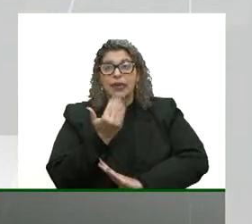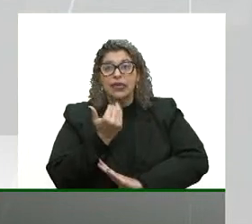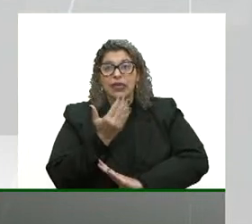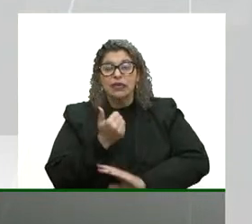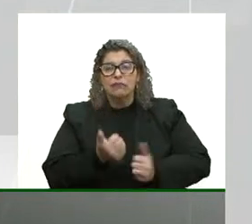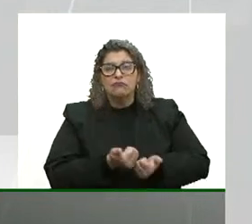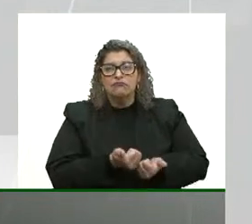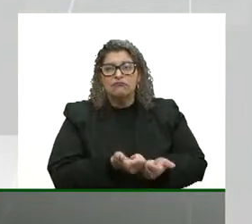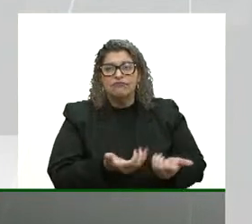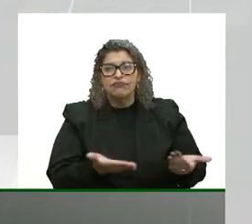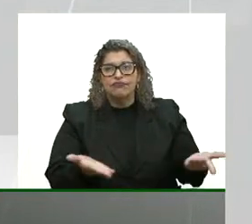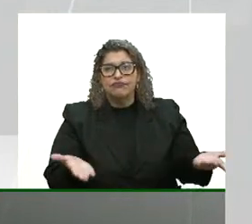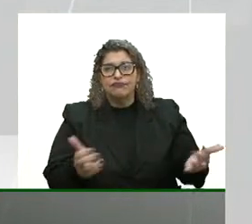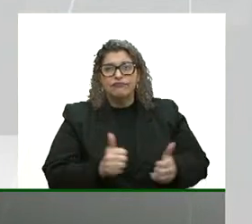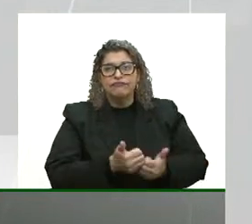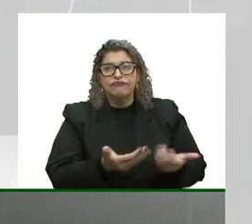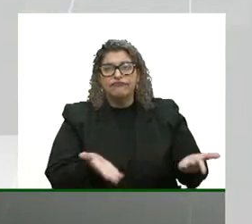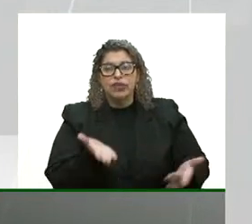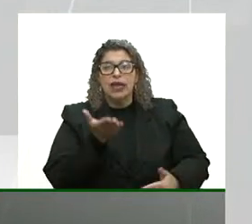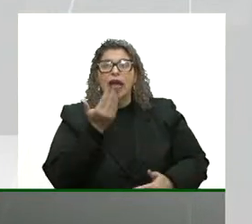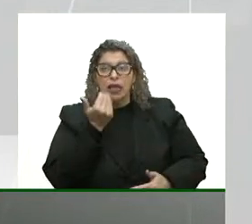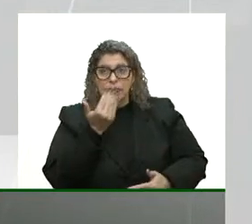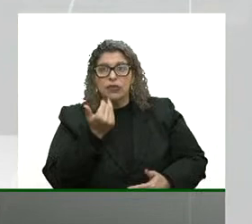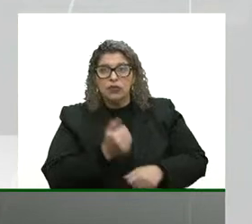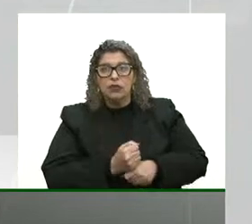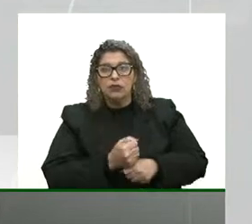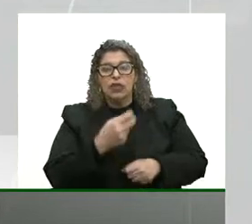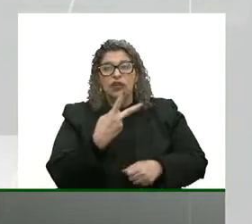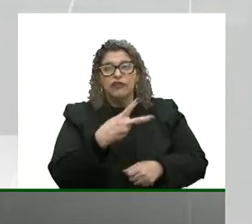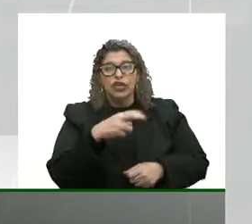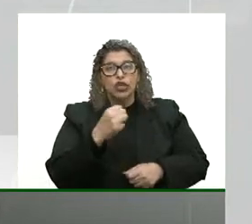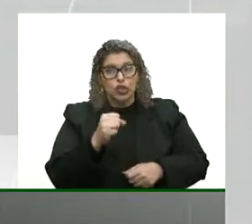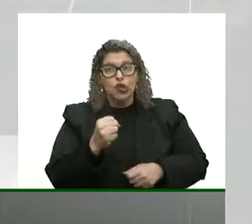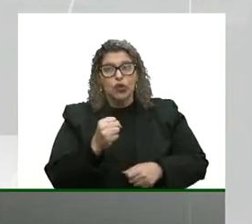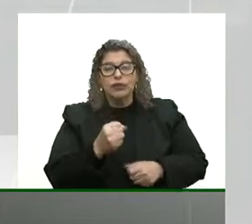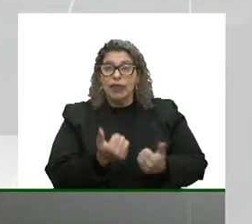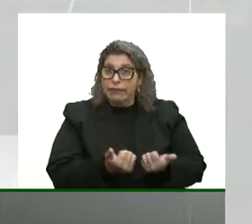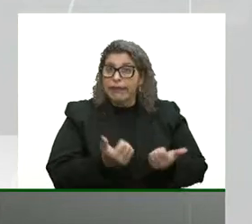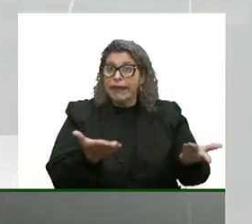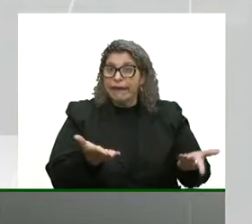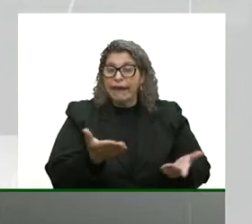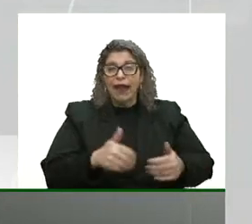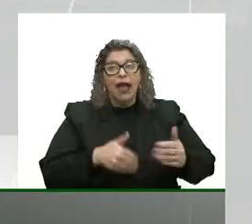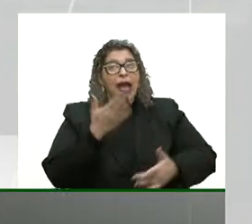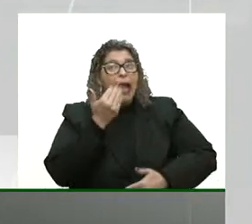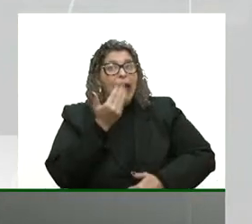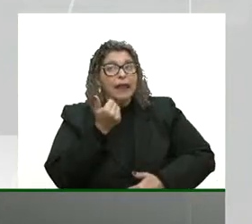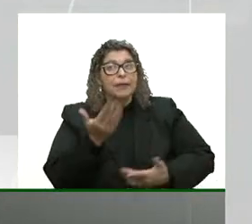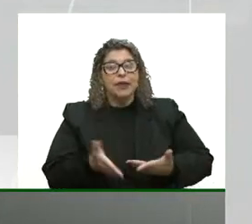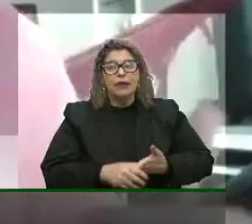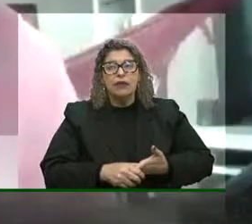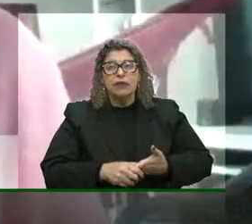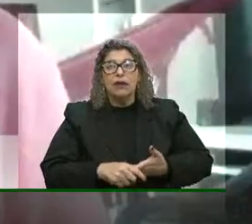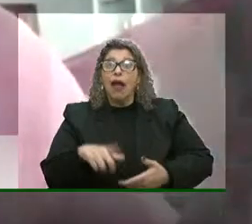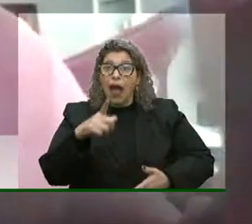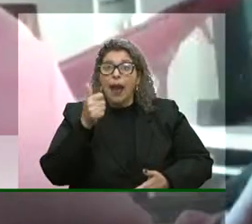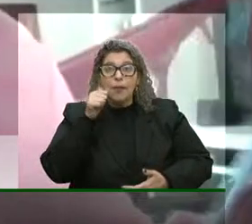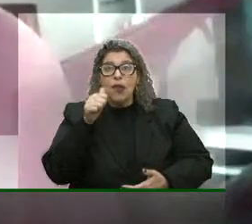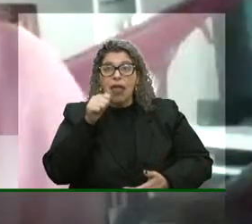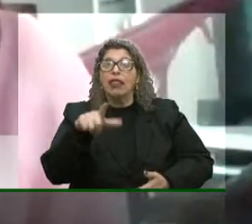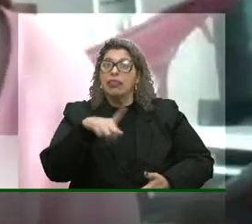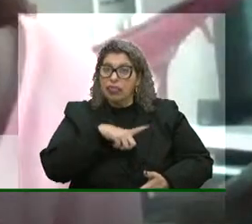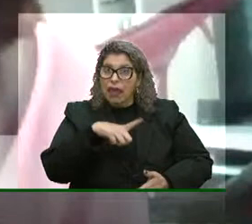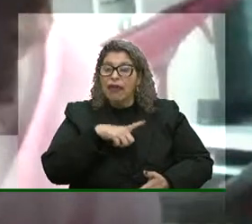está distribuindo gêneros alimentícios, que em tese 28 começaria a entregar alimentos, confirmou o COVID. Tiveram que